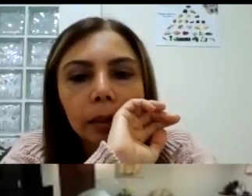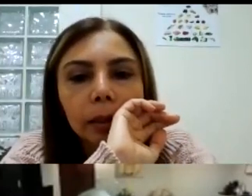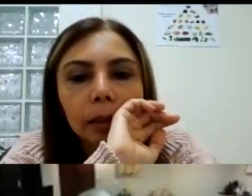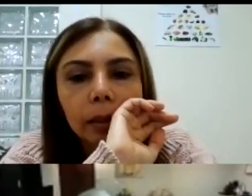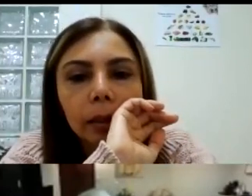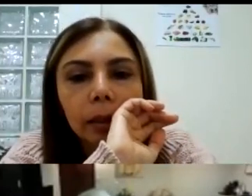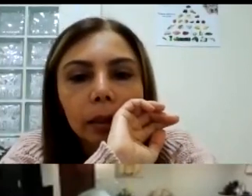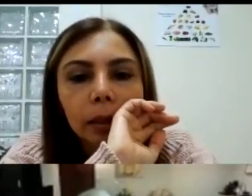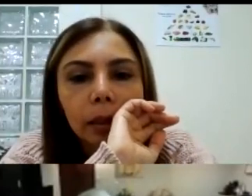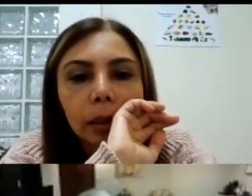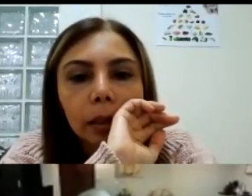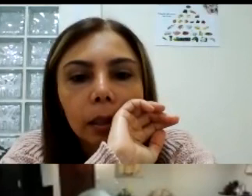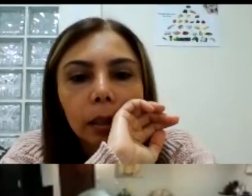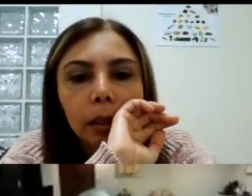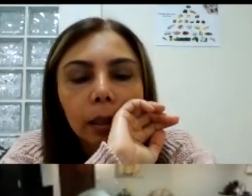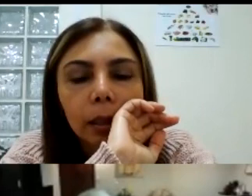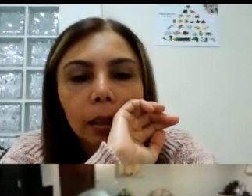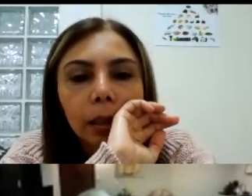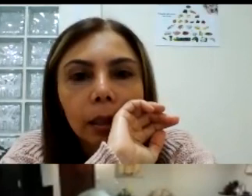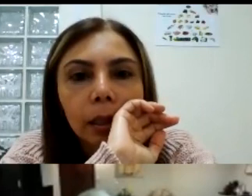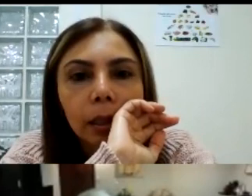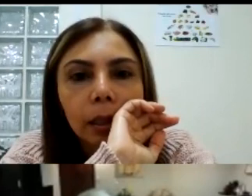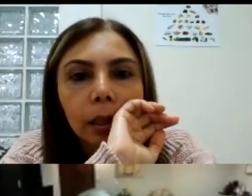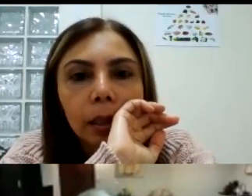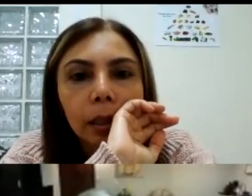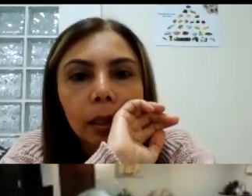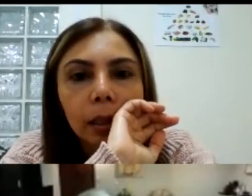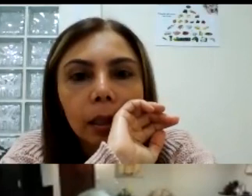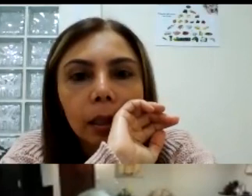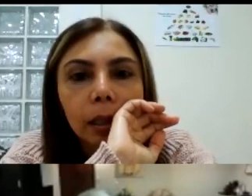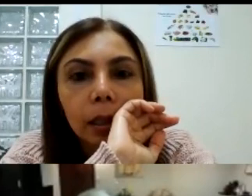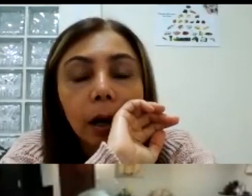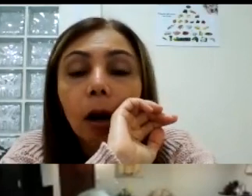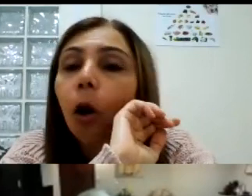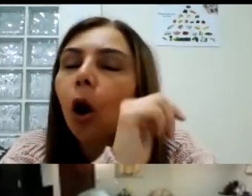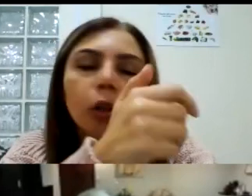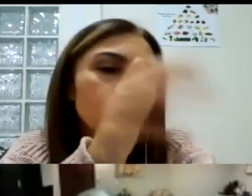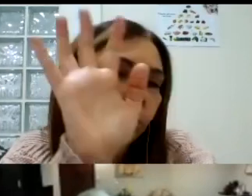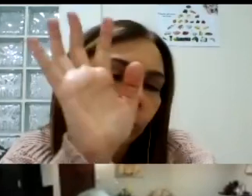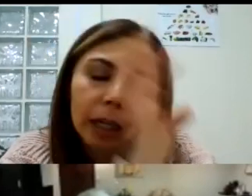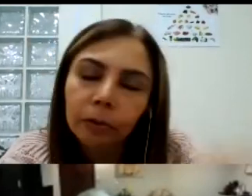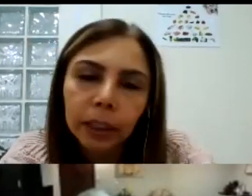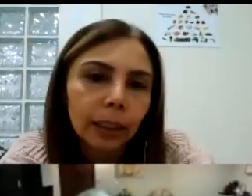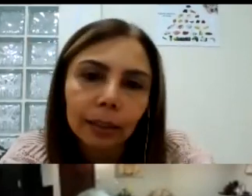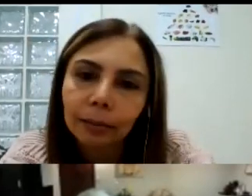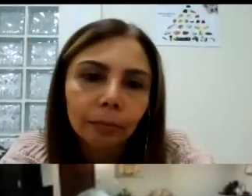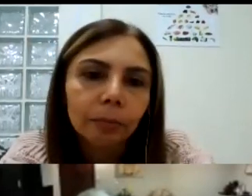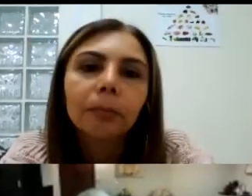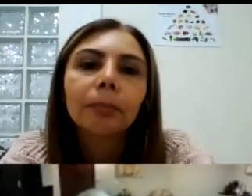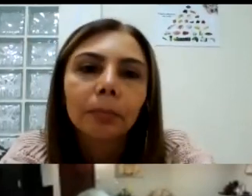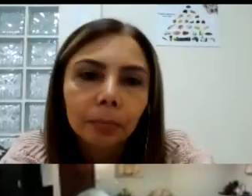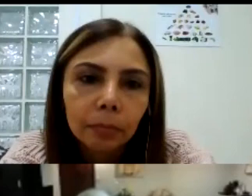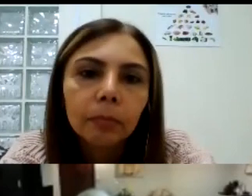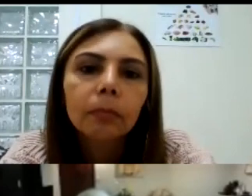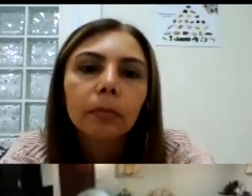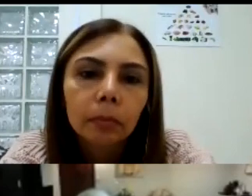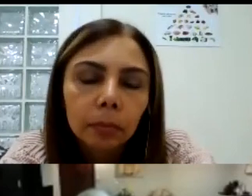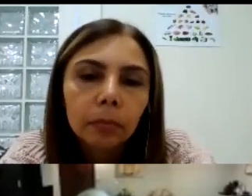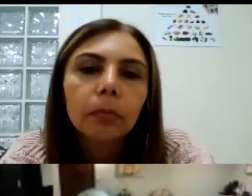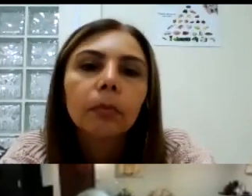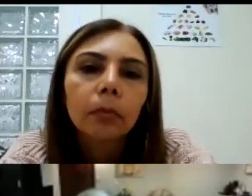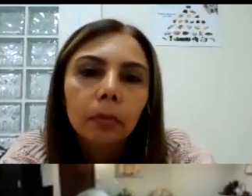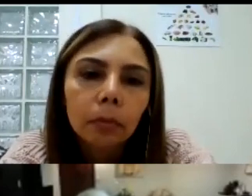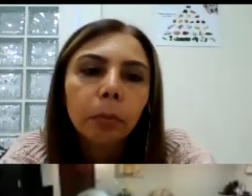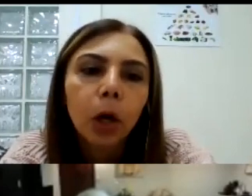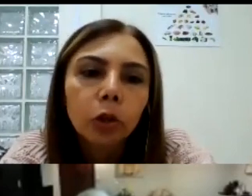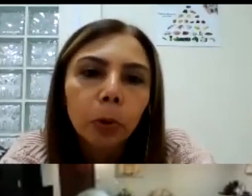Tá. E na segunda abobrinha, eu coloquei berinjela. Ótimo, maravilha. Pode ser o que vocês quiserem.